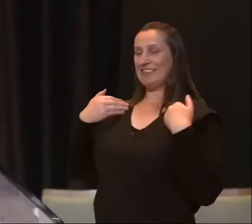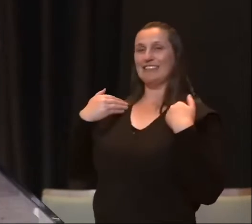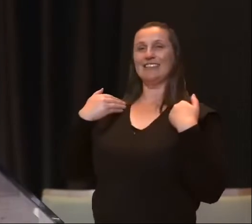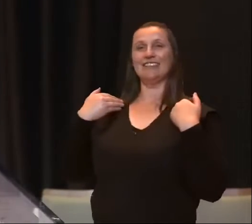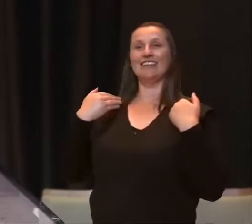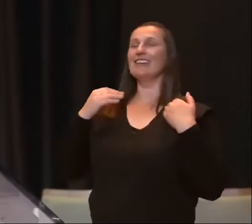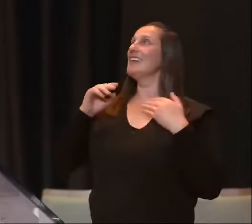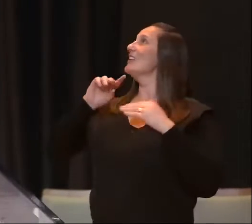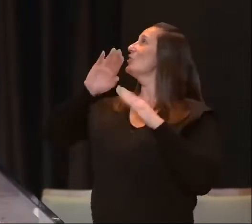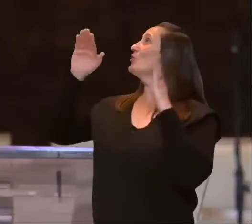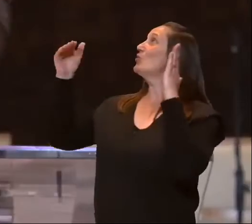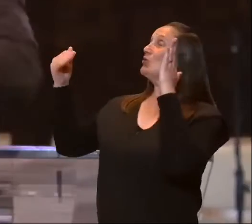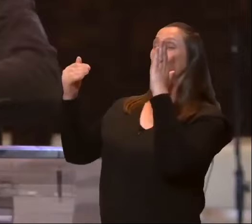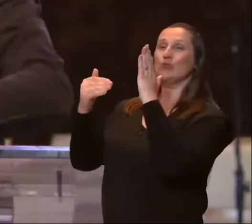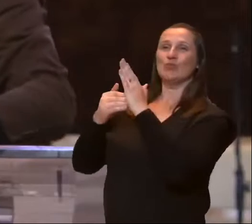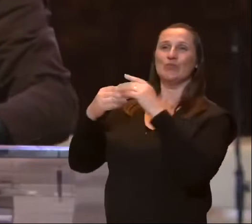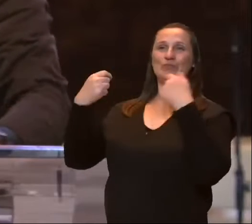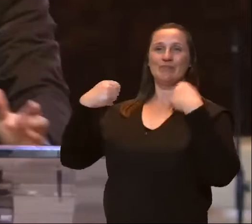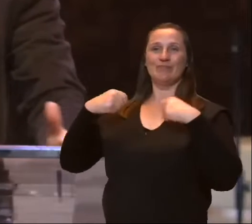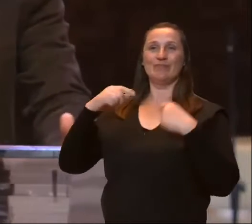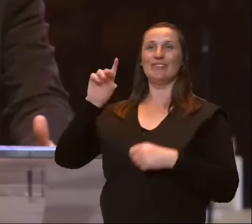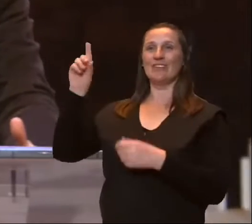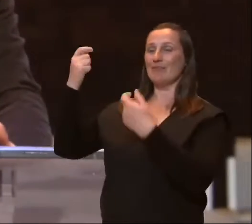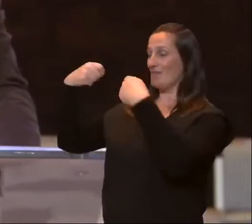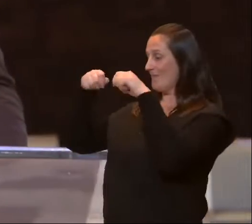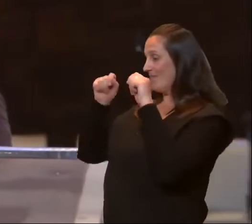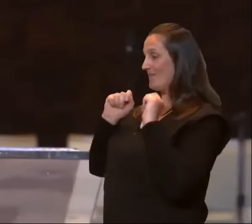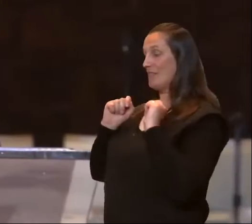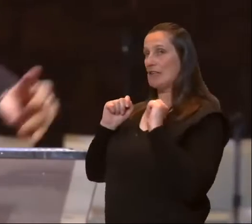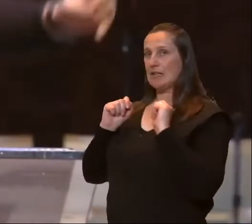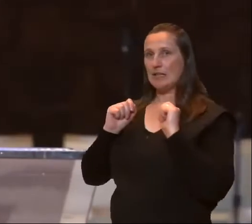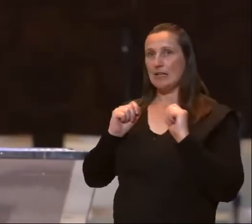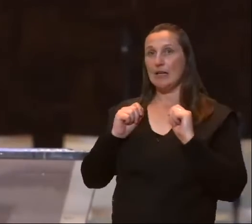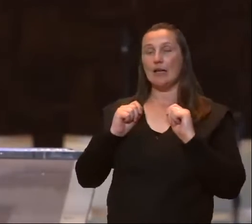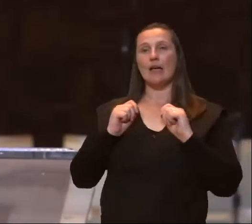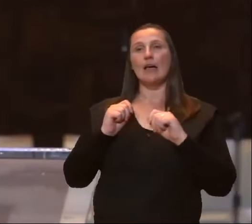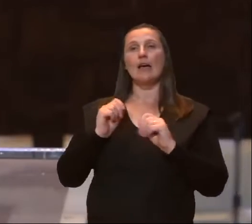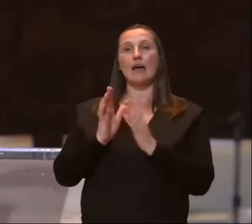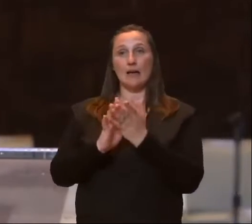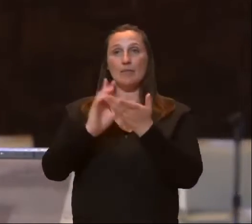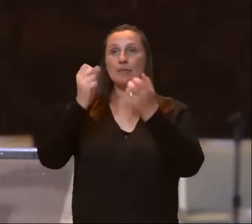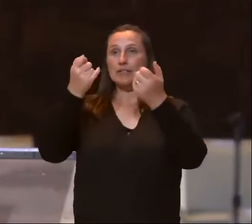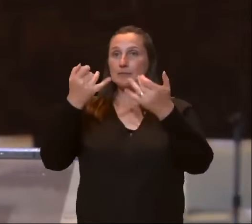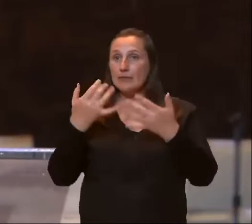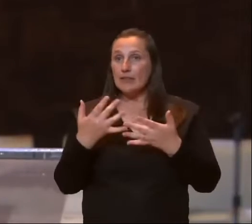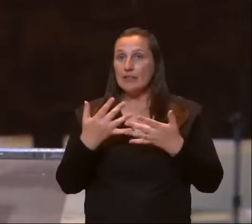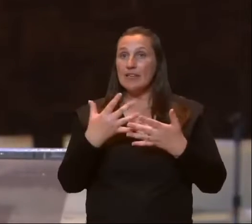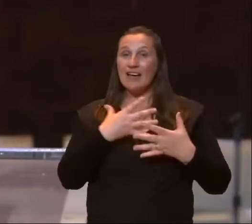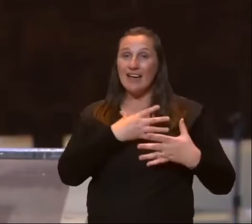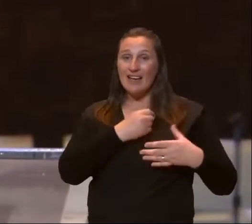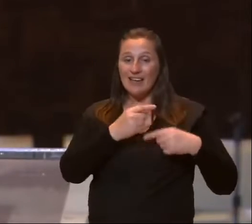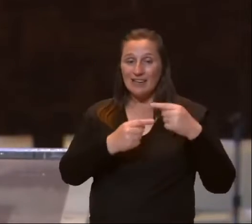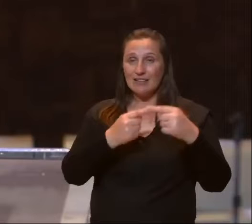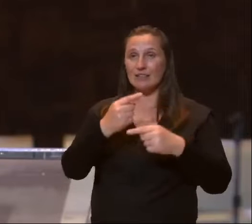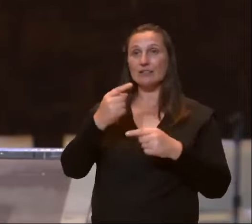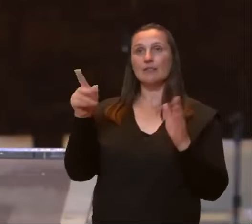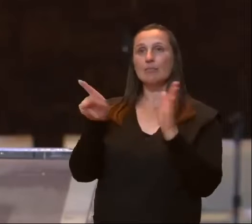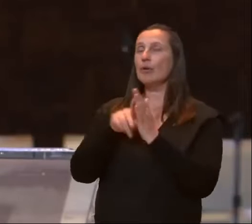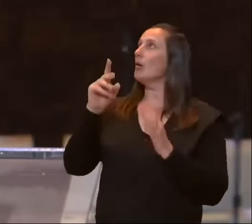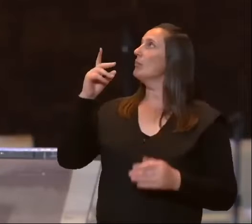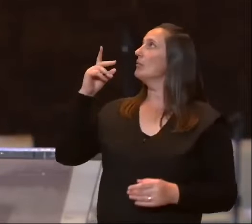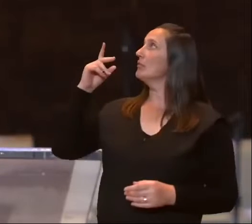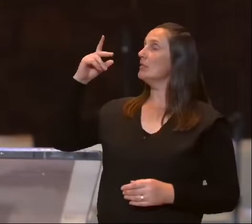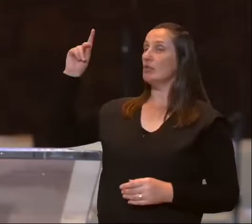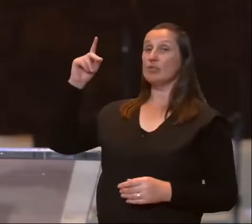provisão, Ele é a minha herança. A Bíblia diz, herança do Senhor são os filhos, mas ela diz que o Senhor também é a minha provisão, a